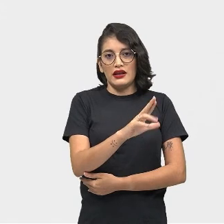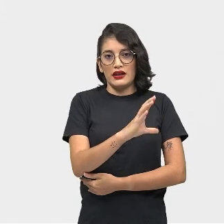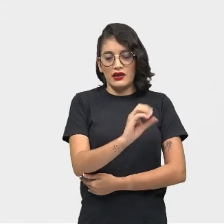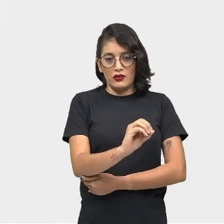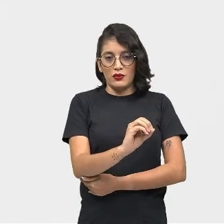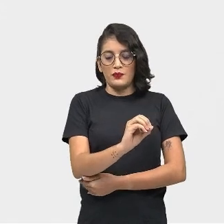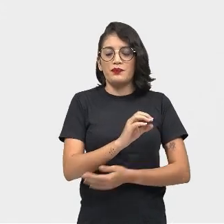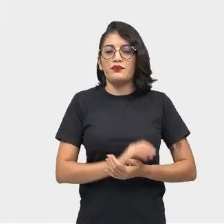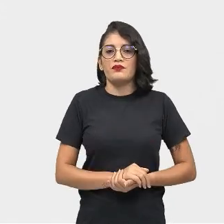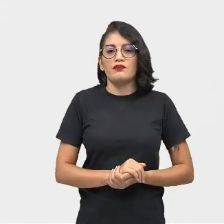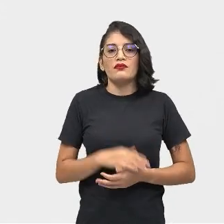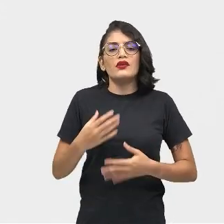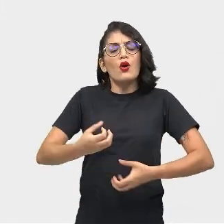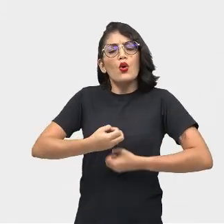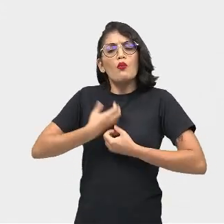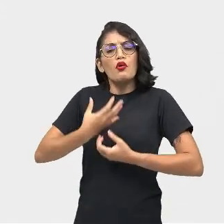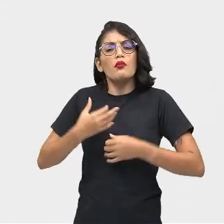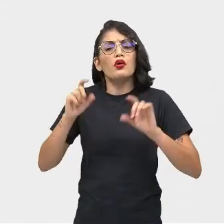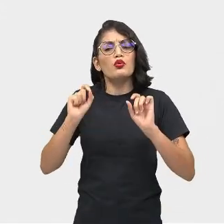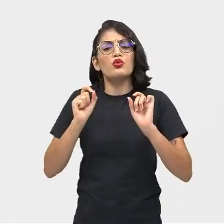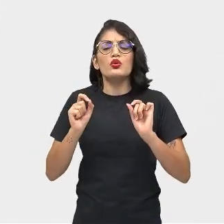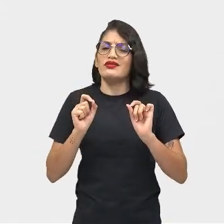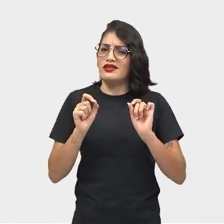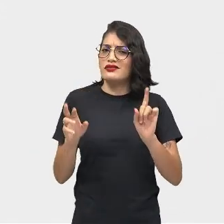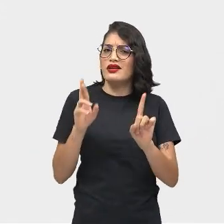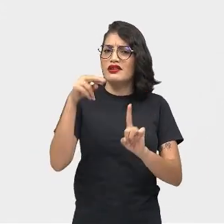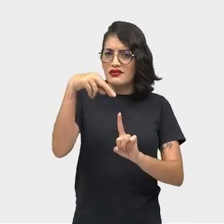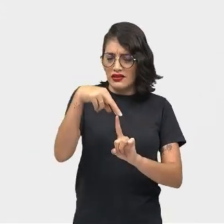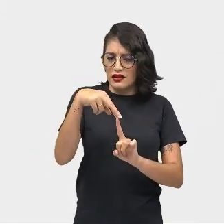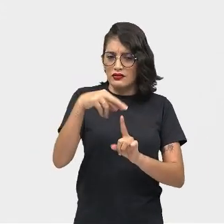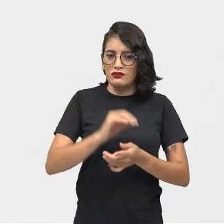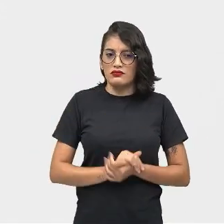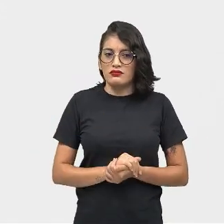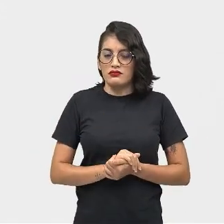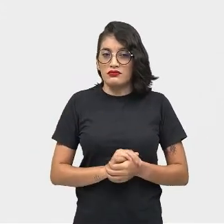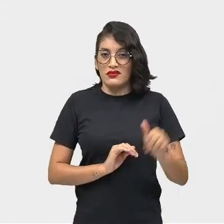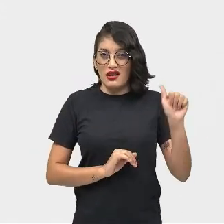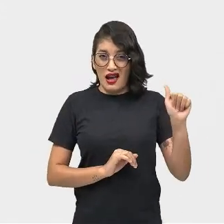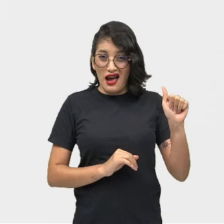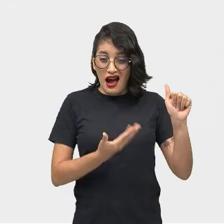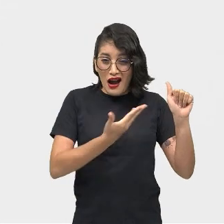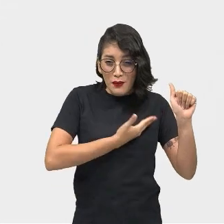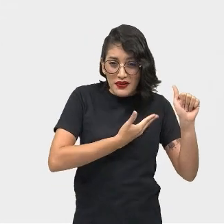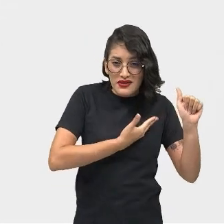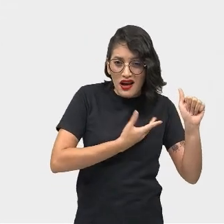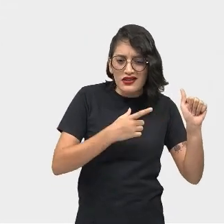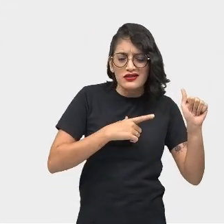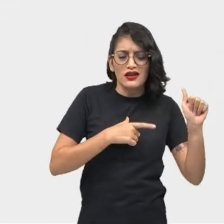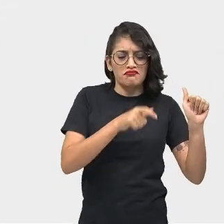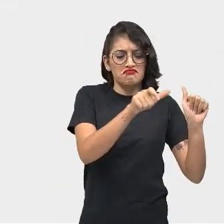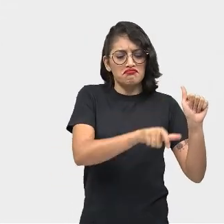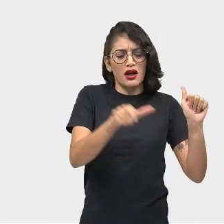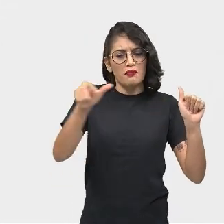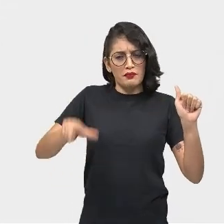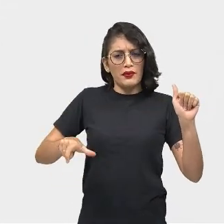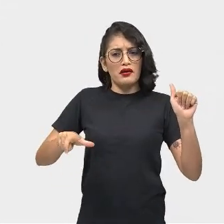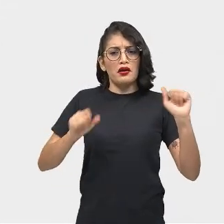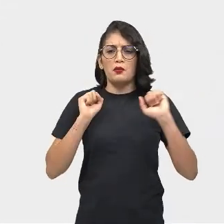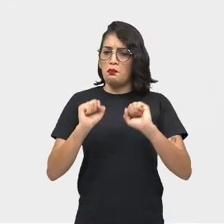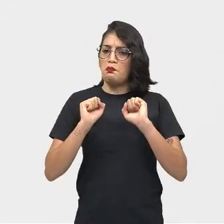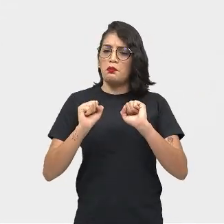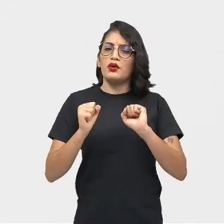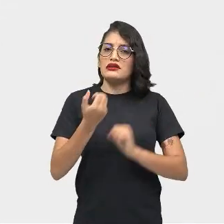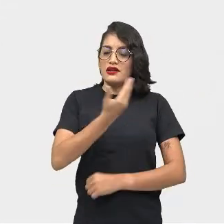temos aqui, o poema trata, olha que interessante, será que é de amizade? Existem elementos, para que